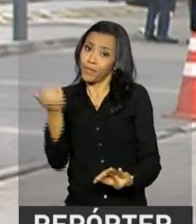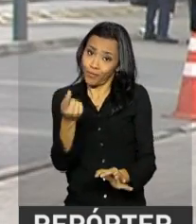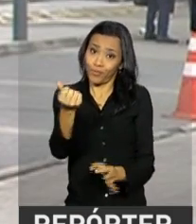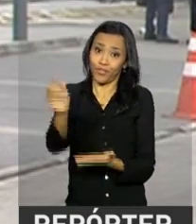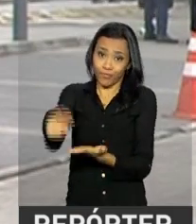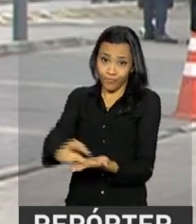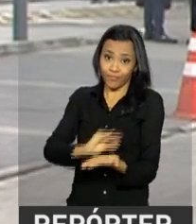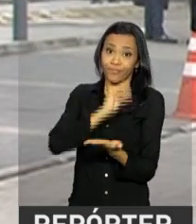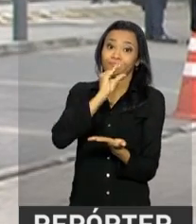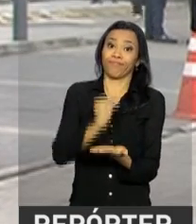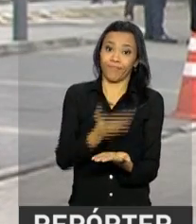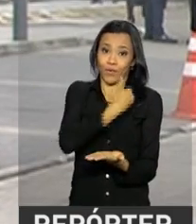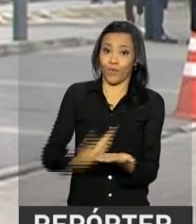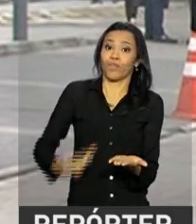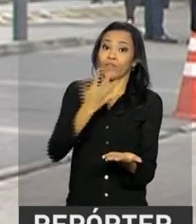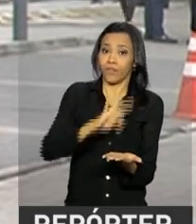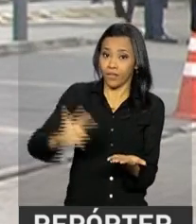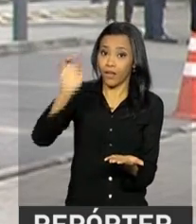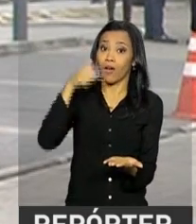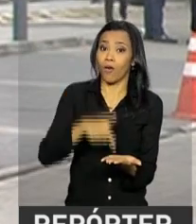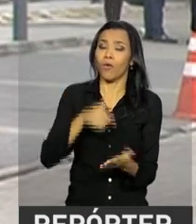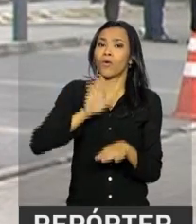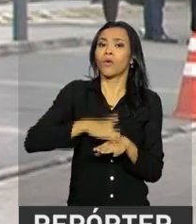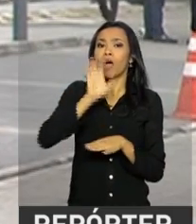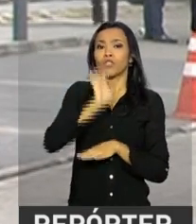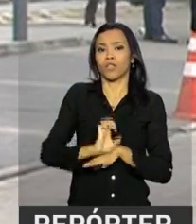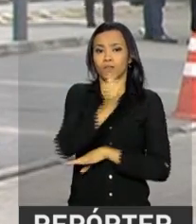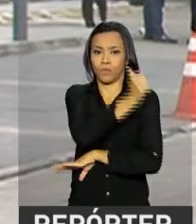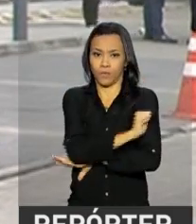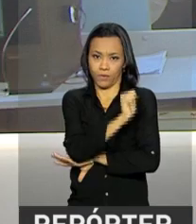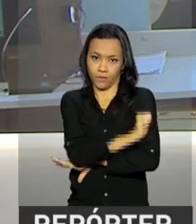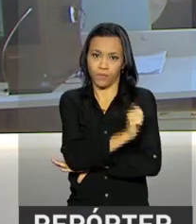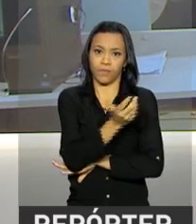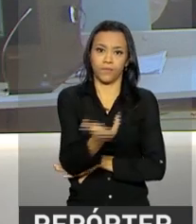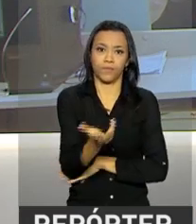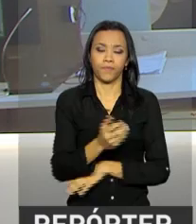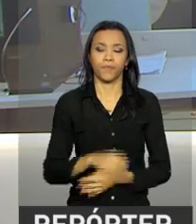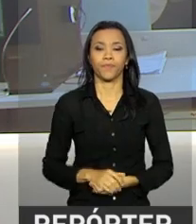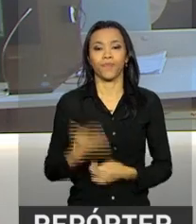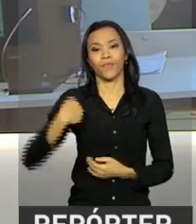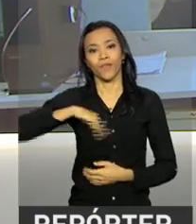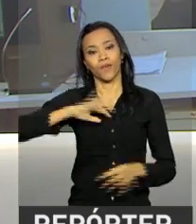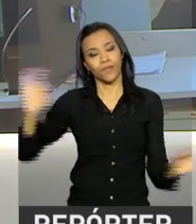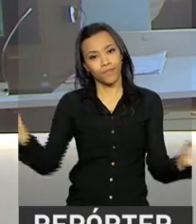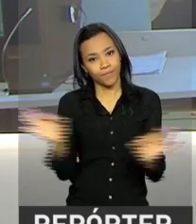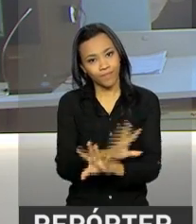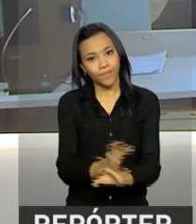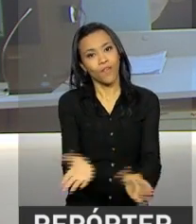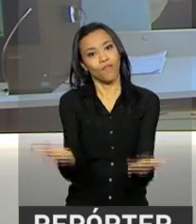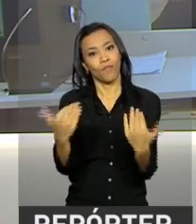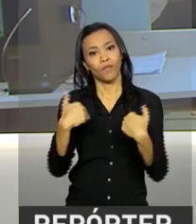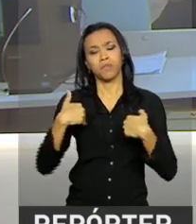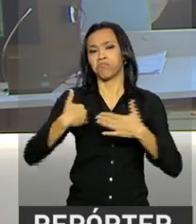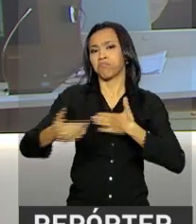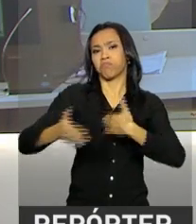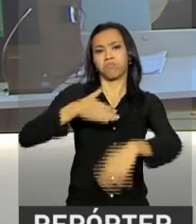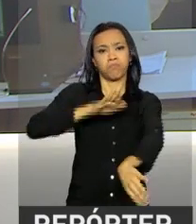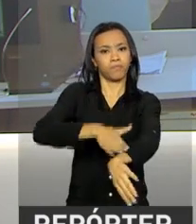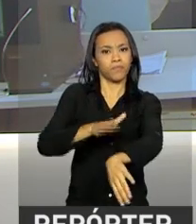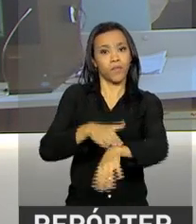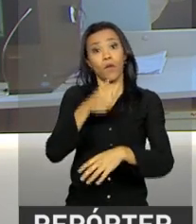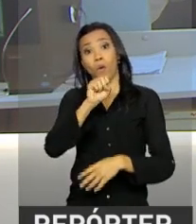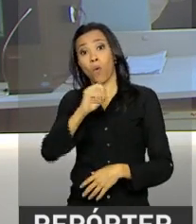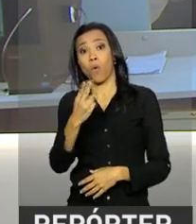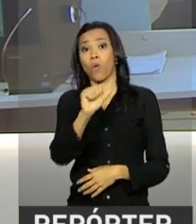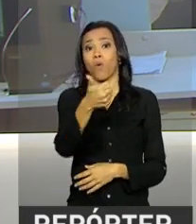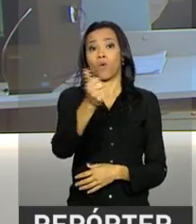serão repassados pelo governo federal ao estado do Rio de Janeiro. E nós ficamos por aqui, voltamos a qualquer momento ou